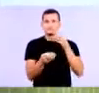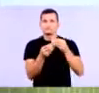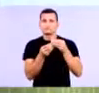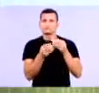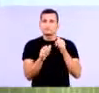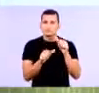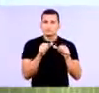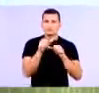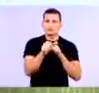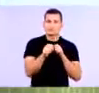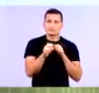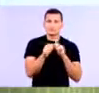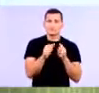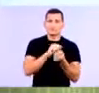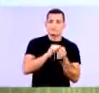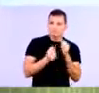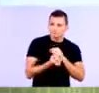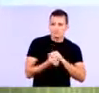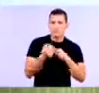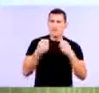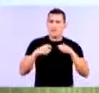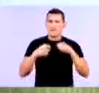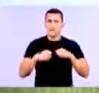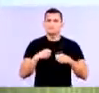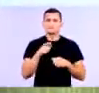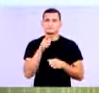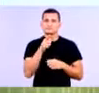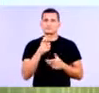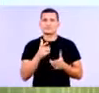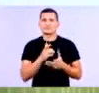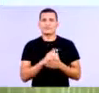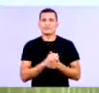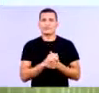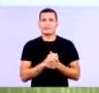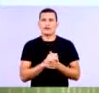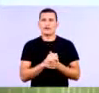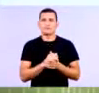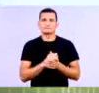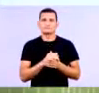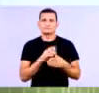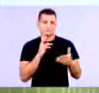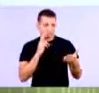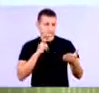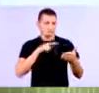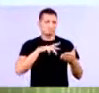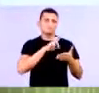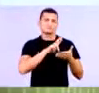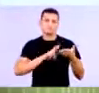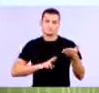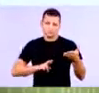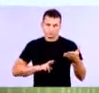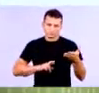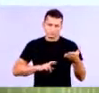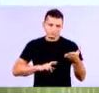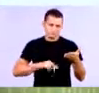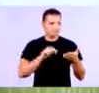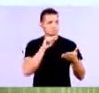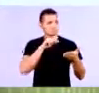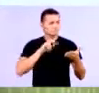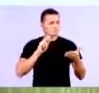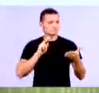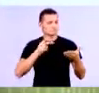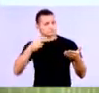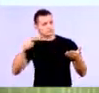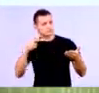mudanças até, né? É necessário aí você recorrer aos relatórios, né? Buscando os